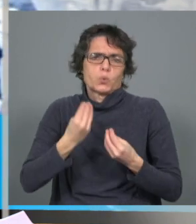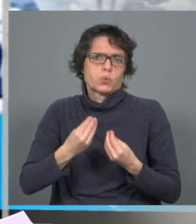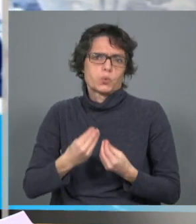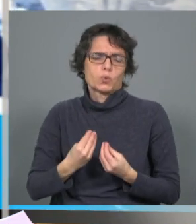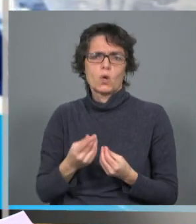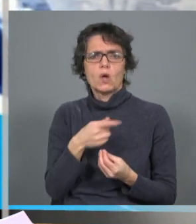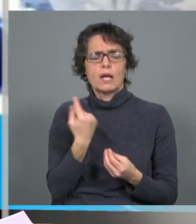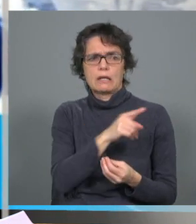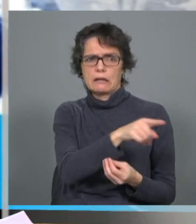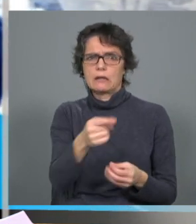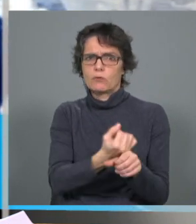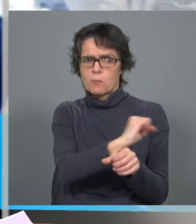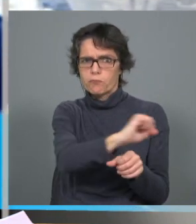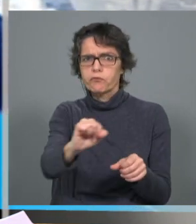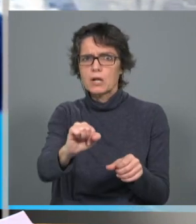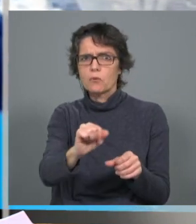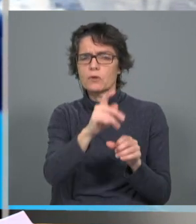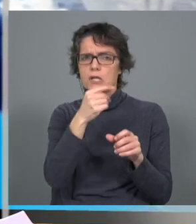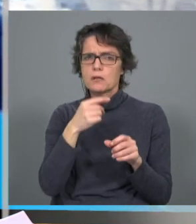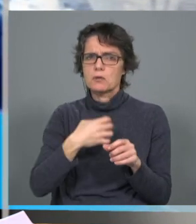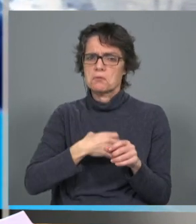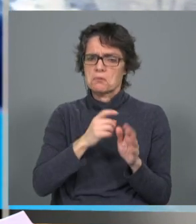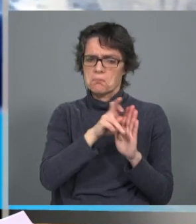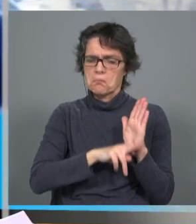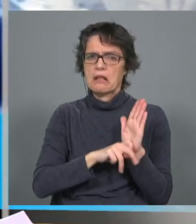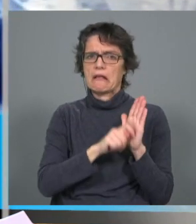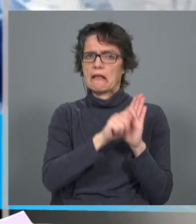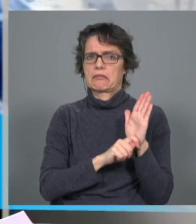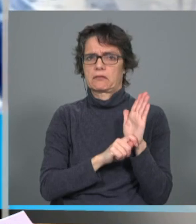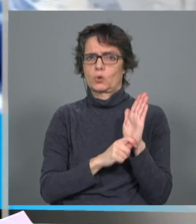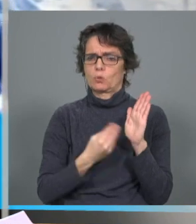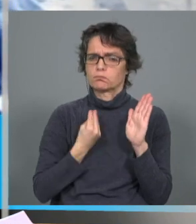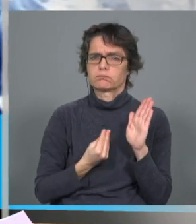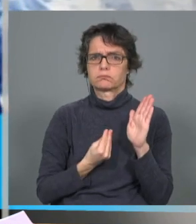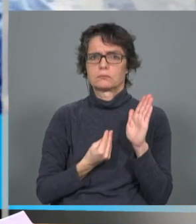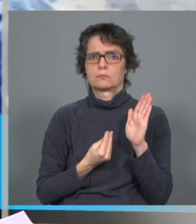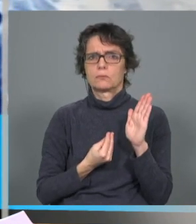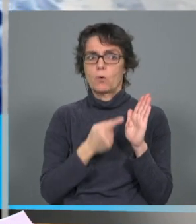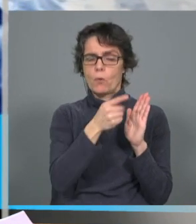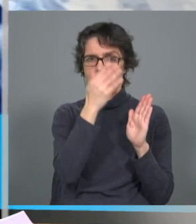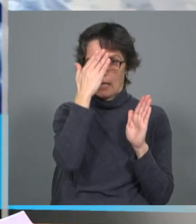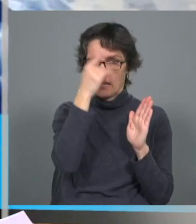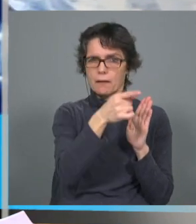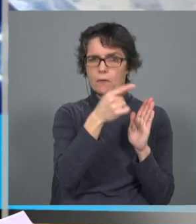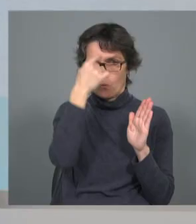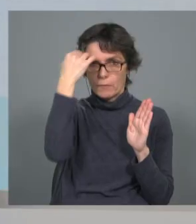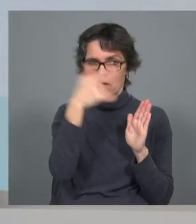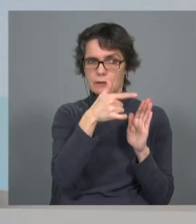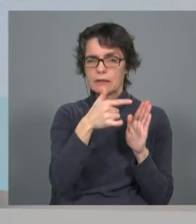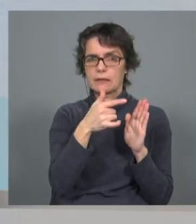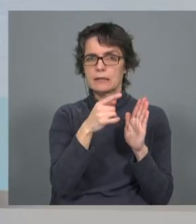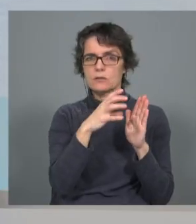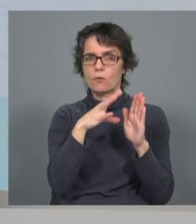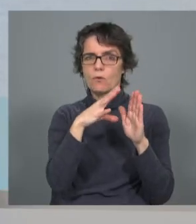têm um sentido ético profundo e uma compreensão de que são a imagem de Cristo junto das pessoas com